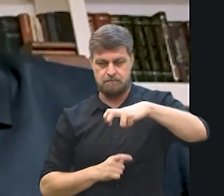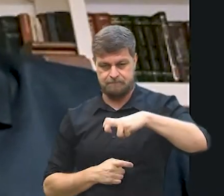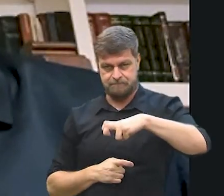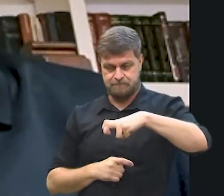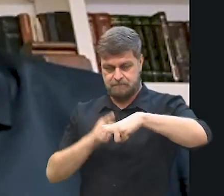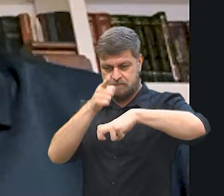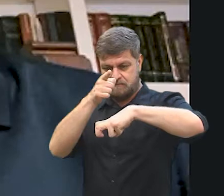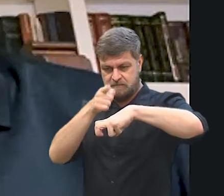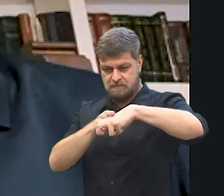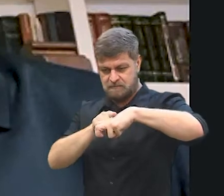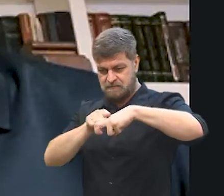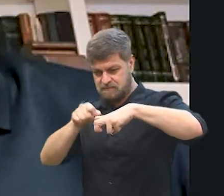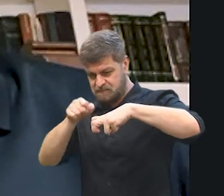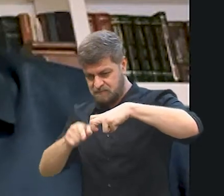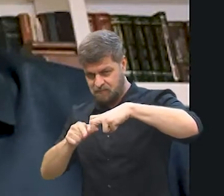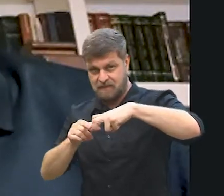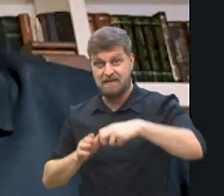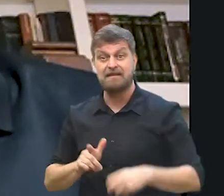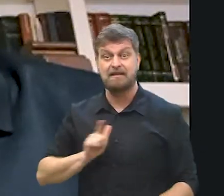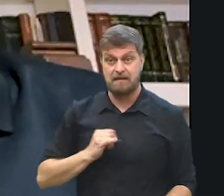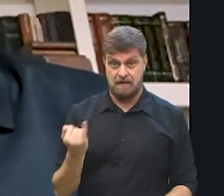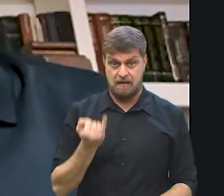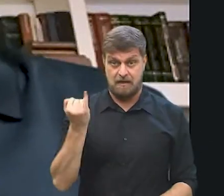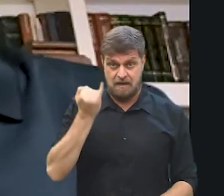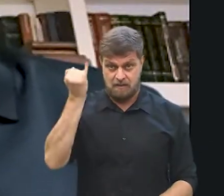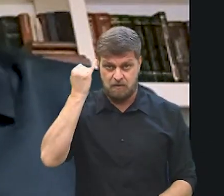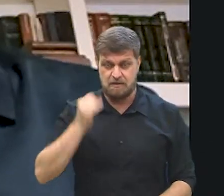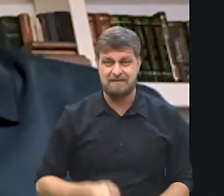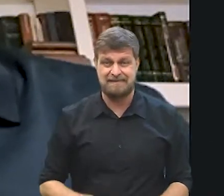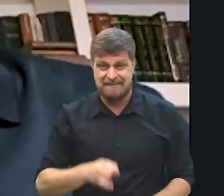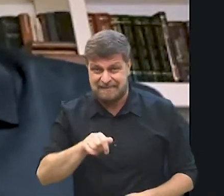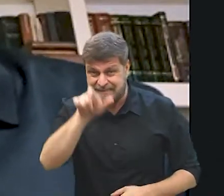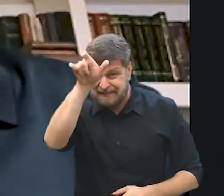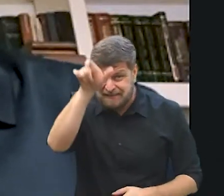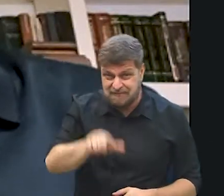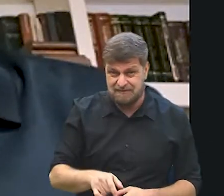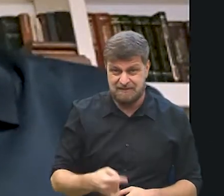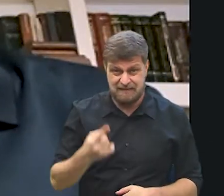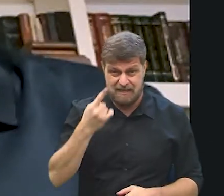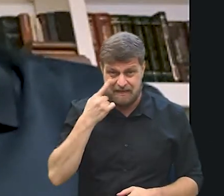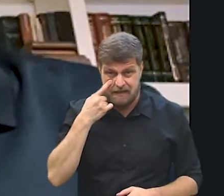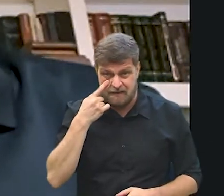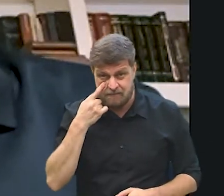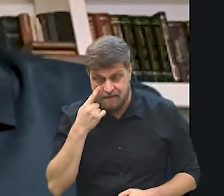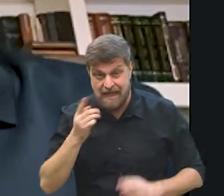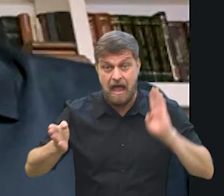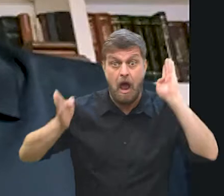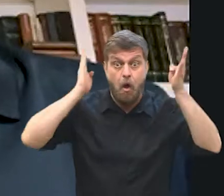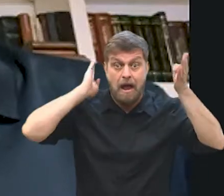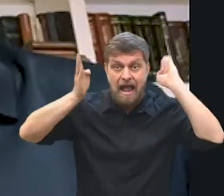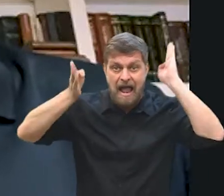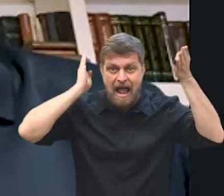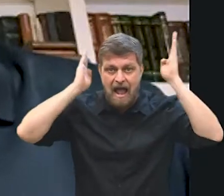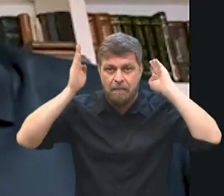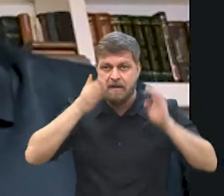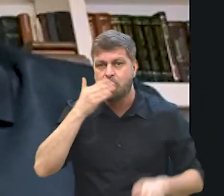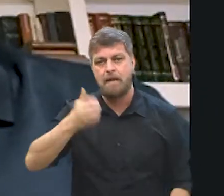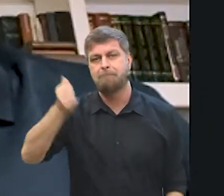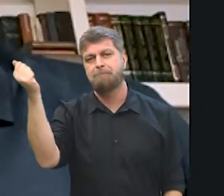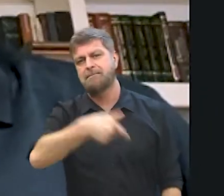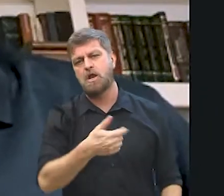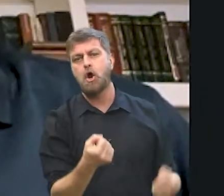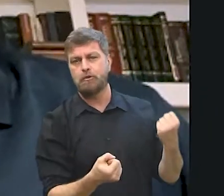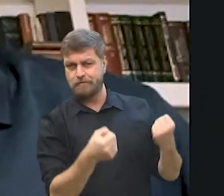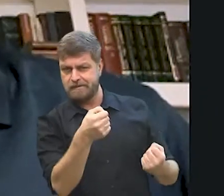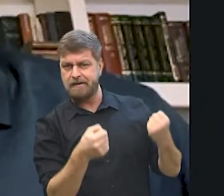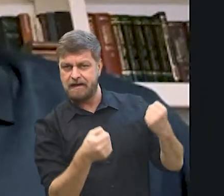encosto 90 graus e o cotovelo dobrado um pouco. Se você ver o nível dos caminhões hoje, é melhor que dos